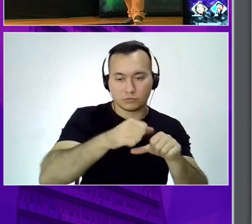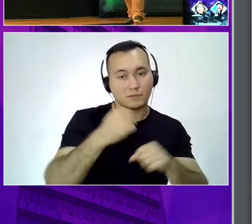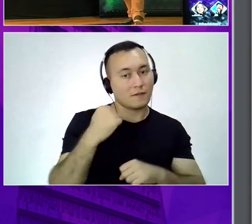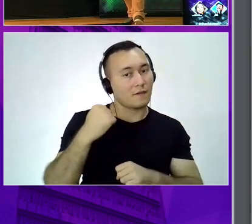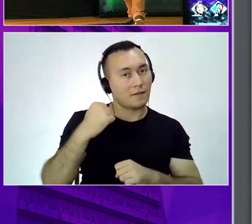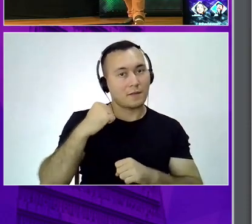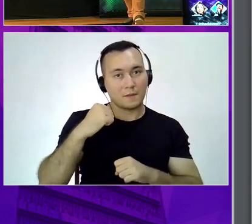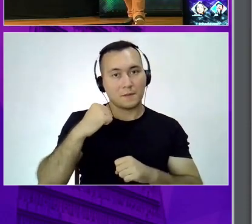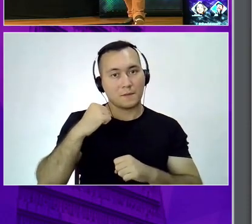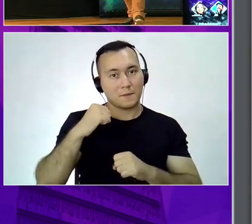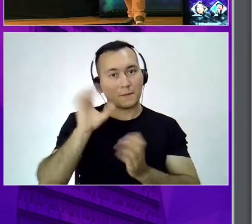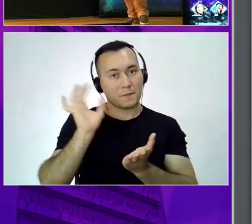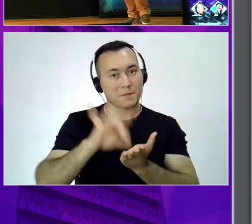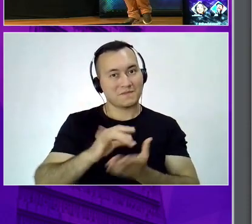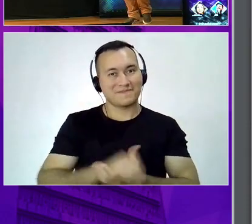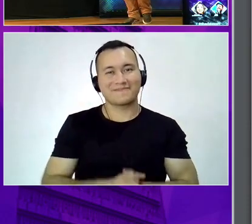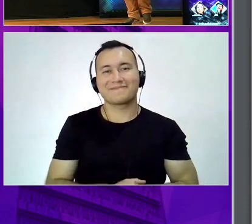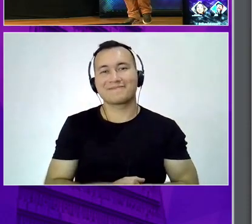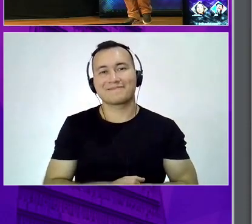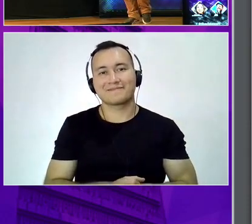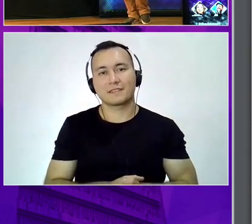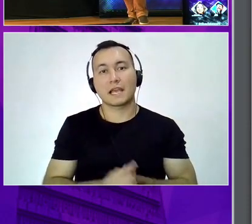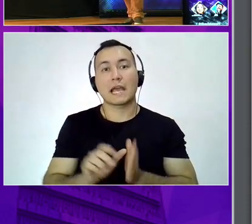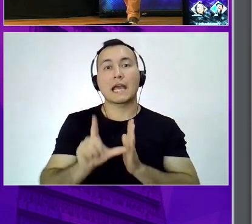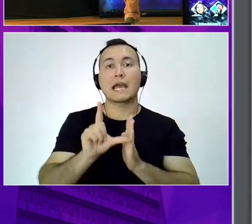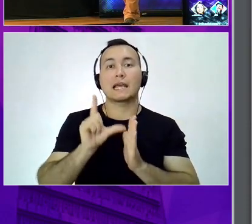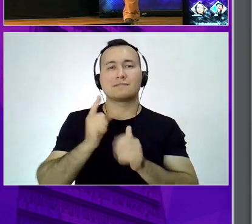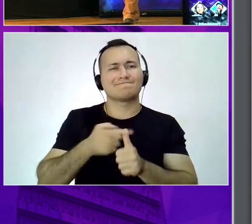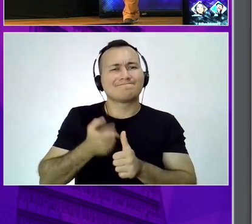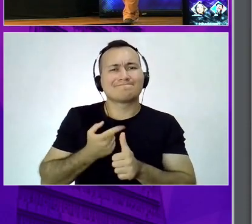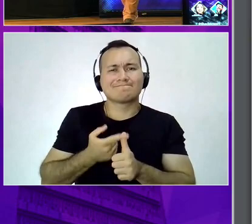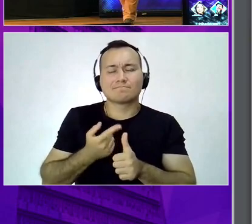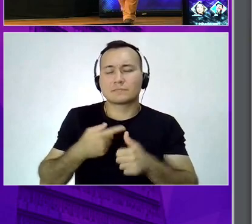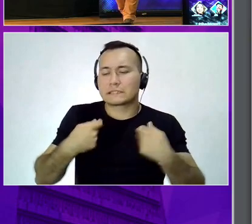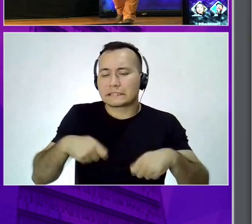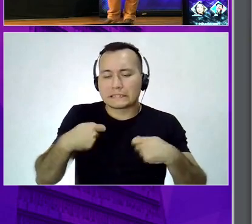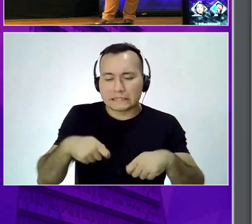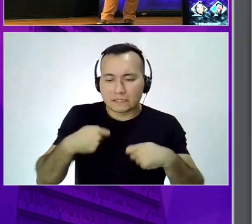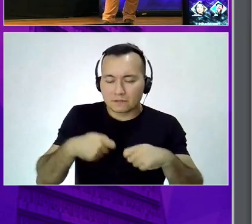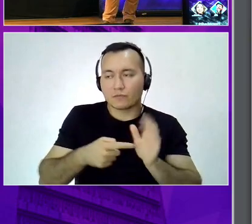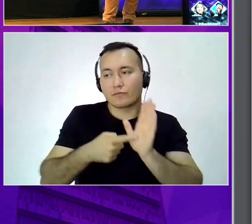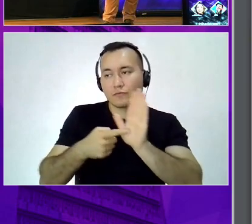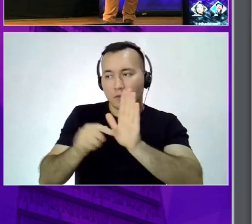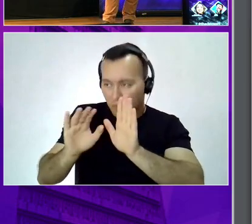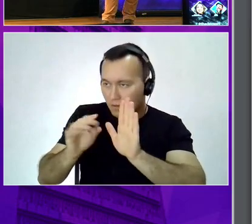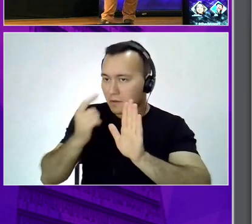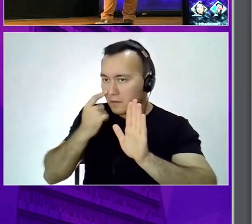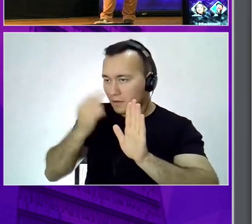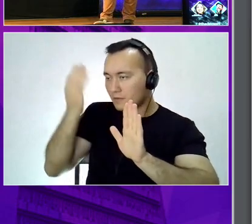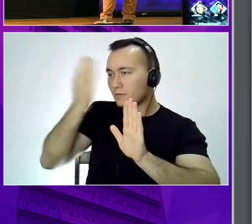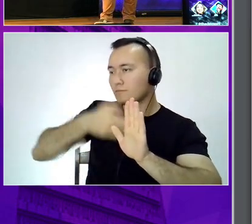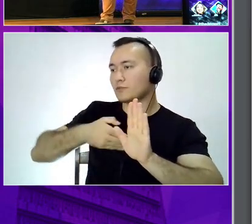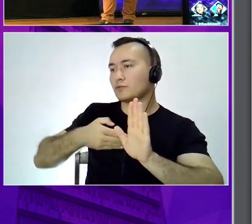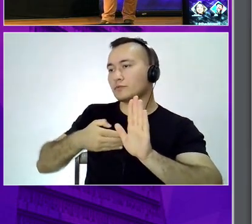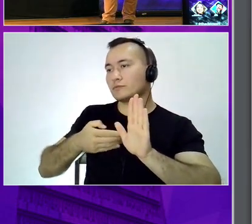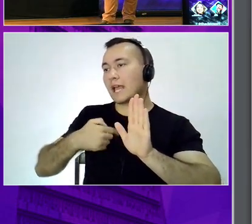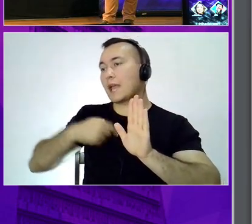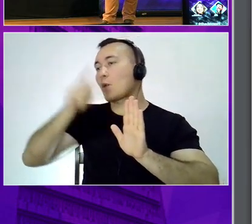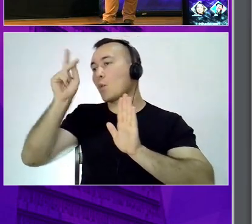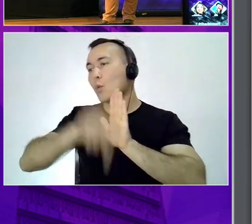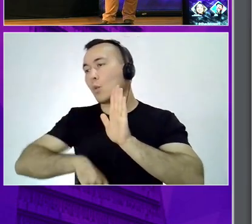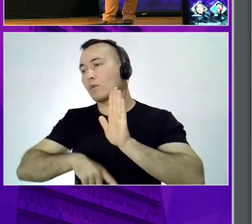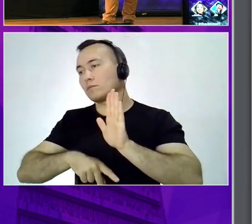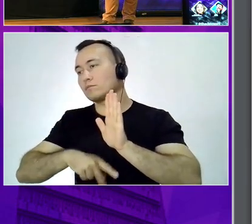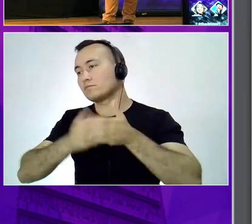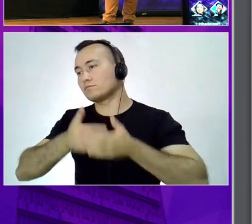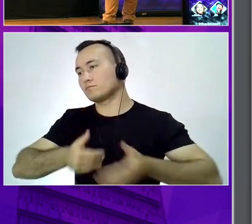que provar que aquilo é bom. Tá? Não adianta, ninguém vai mudar para algo pior. Né? Sempre que você for e as pessoas entenderem, cara, isso é pior, elas